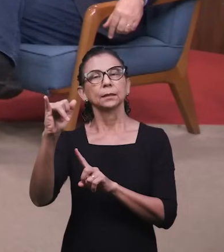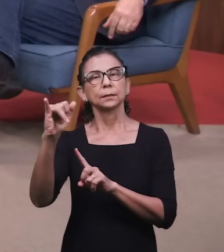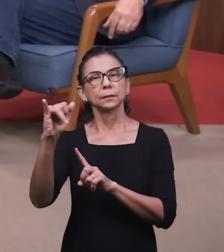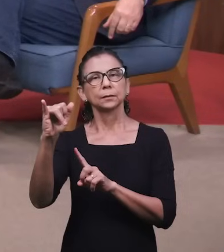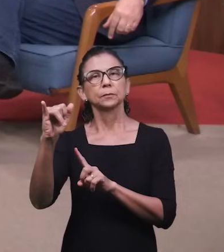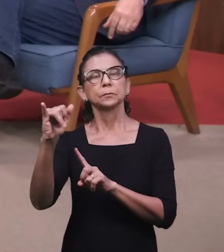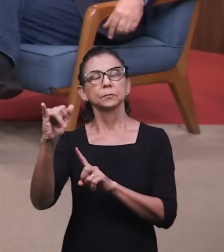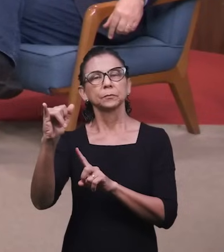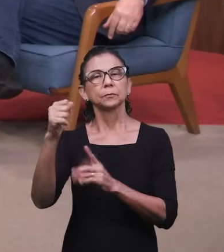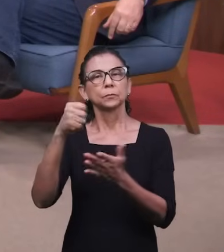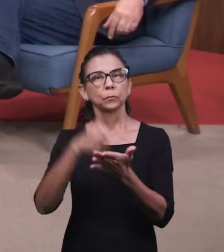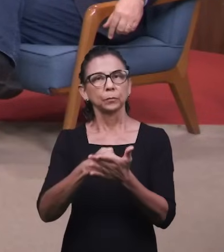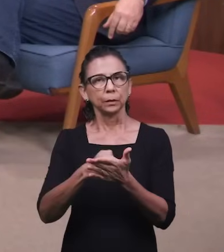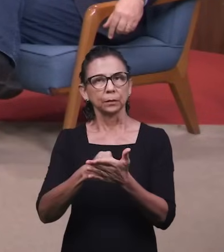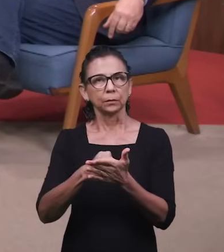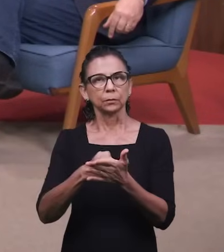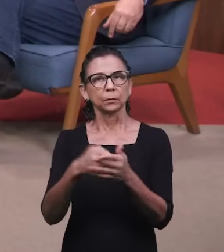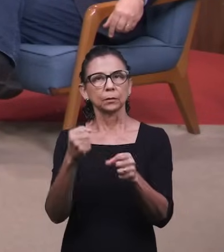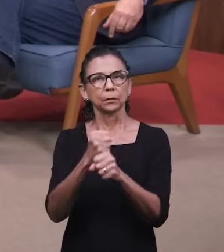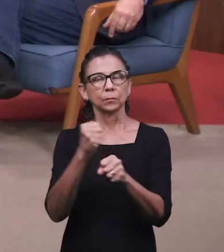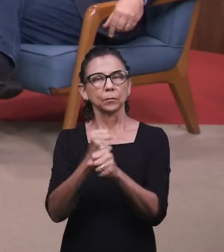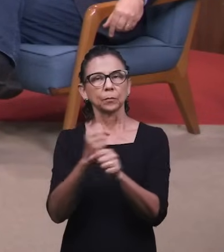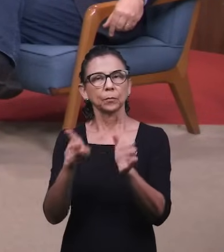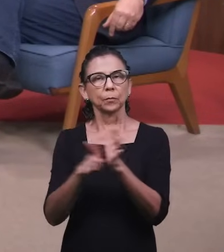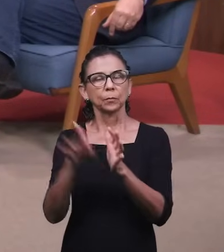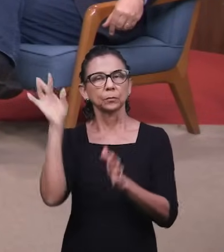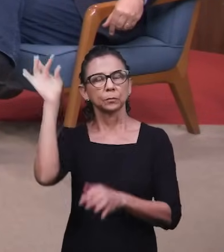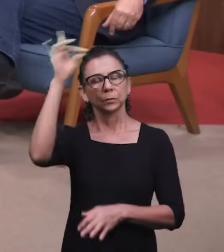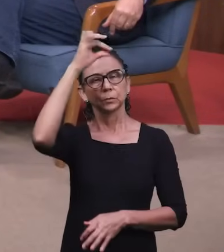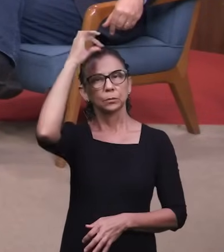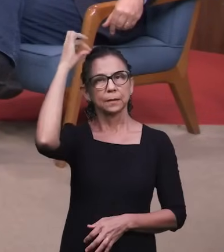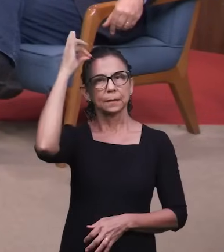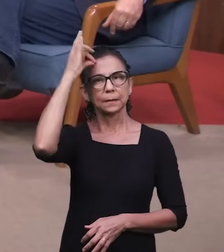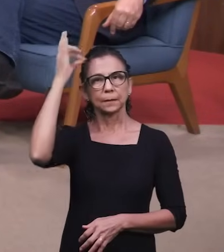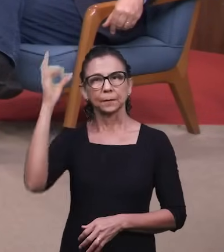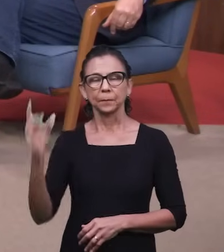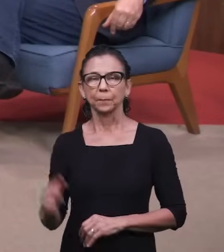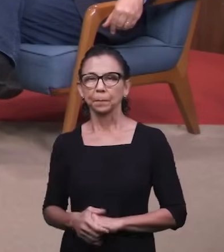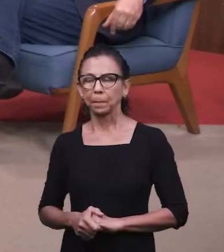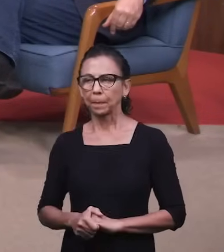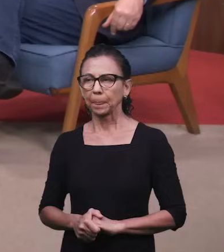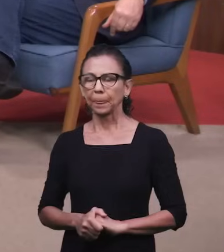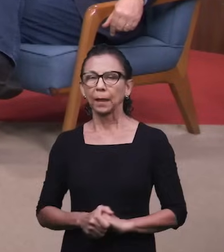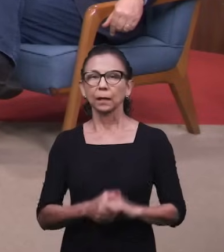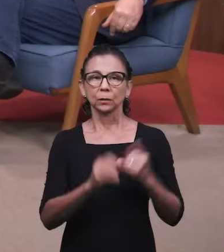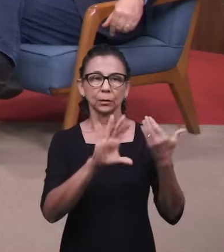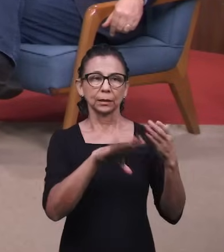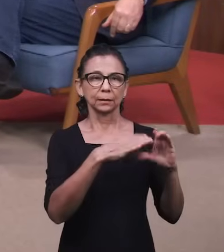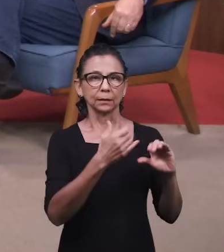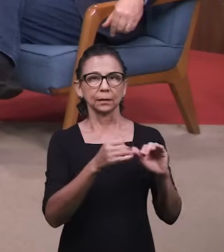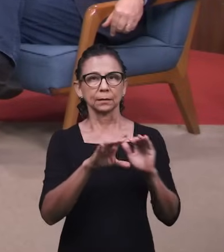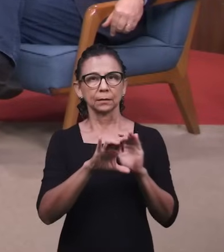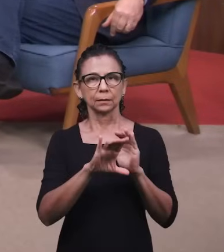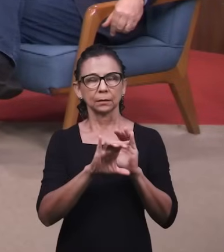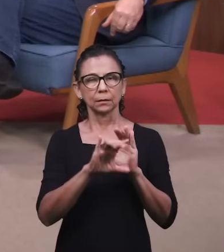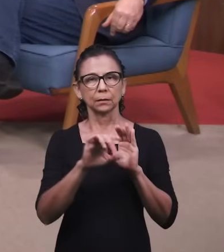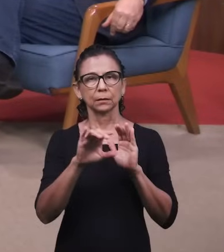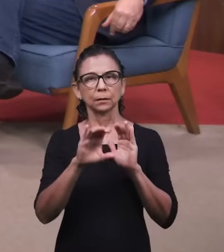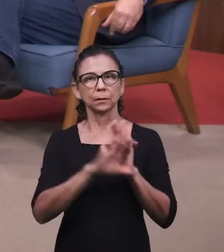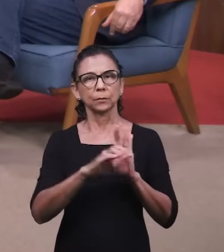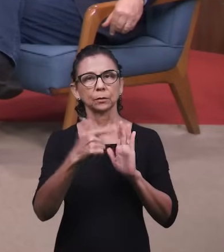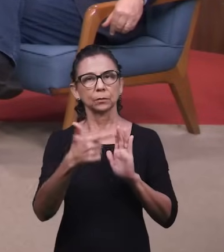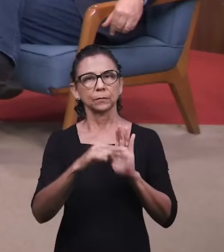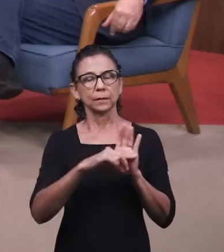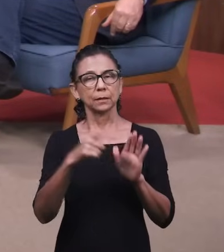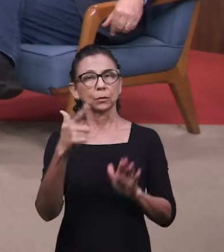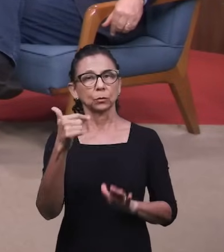texto, por exemplo, que o César citou, acho que é Cantares 2:12, aparecem as flores na terra, a voz